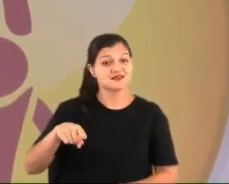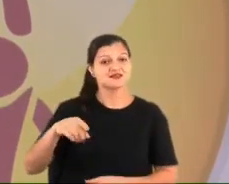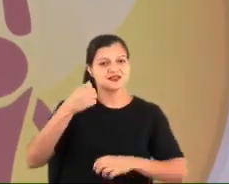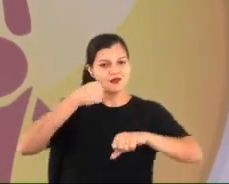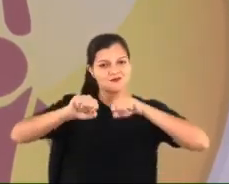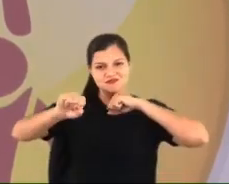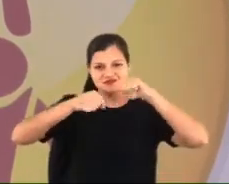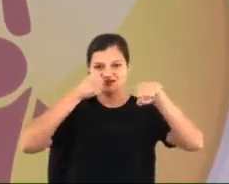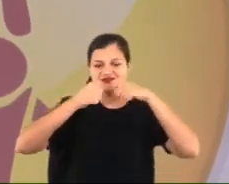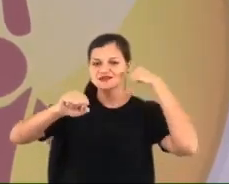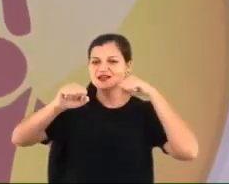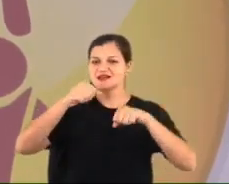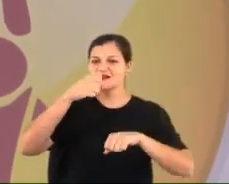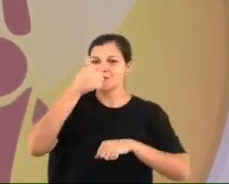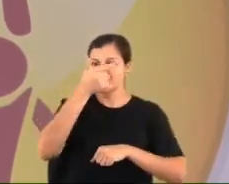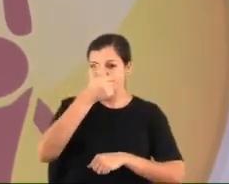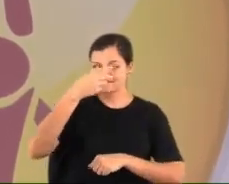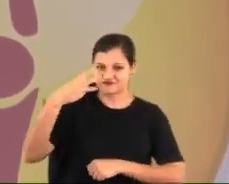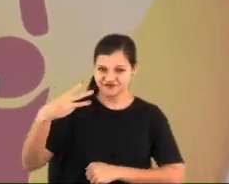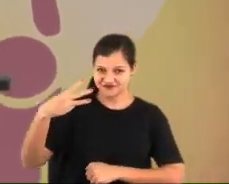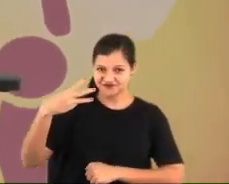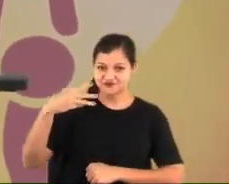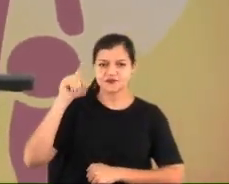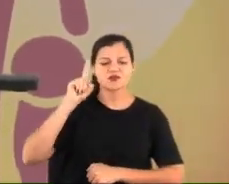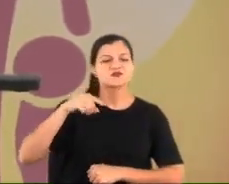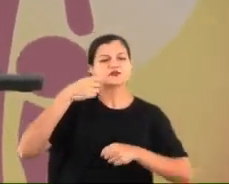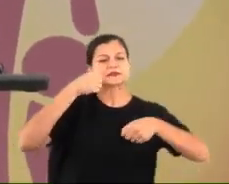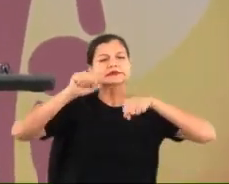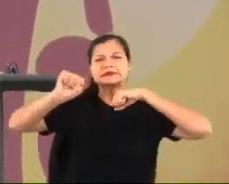Salmo 23, um salmo